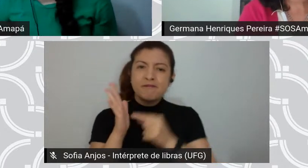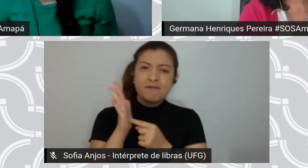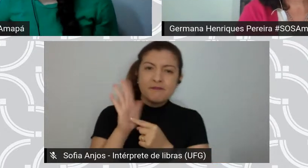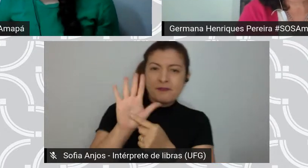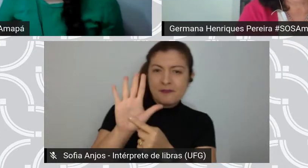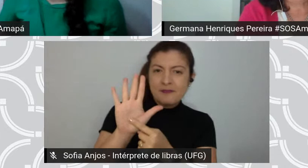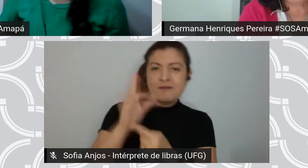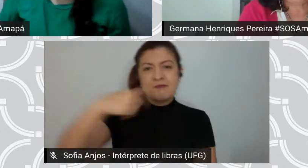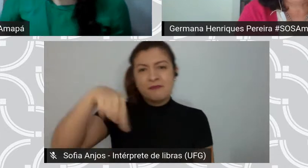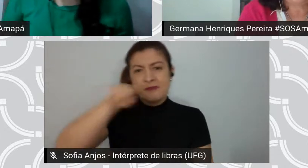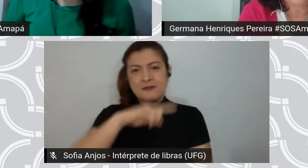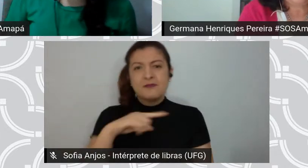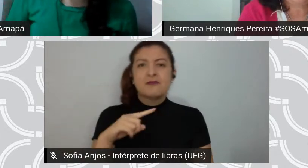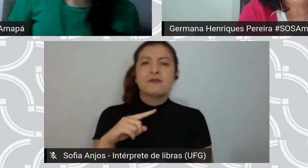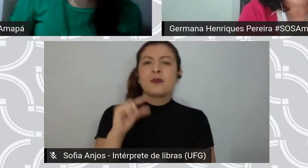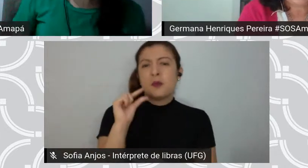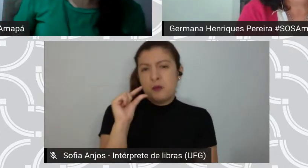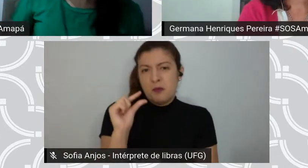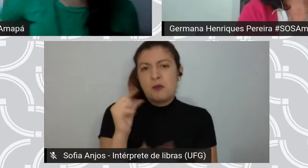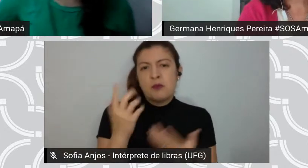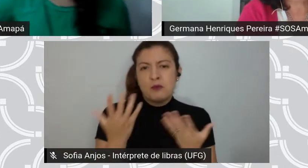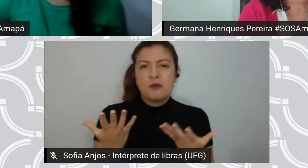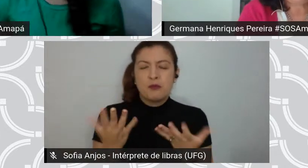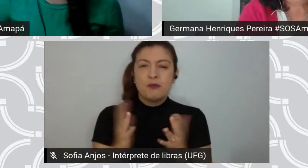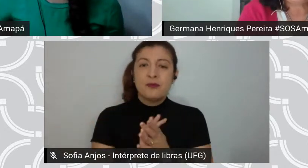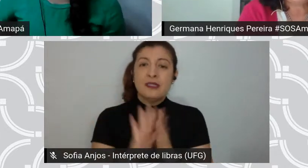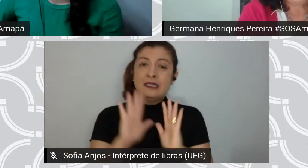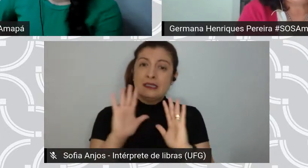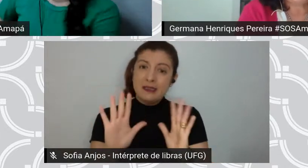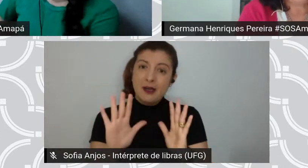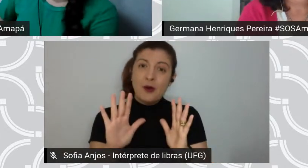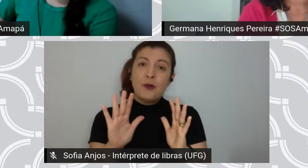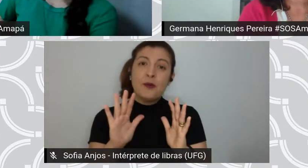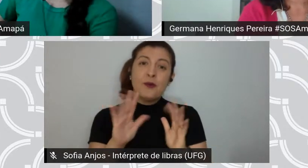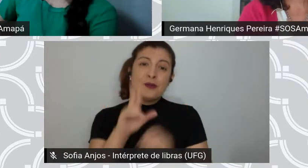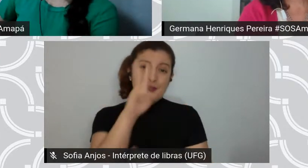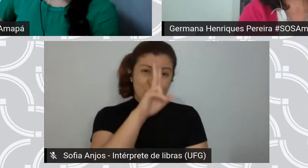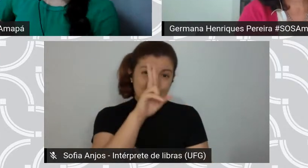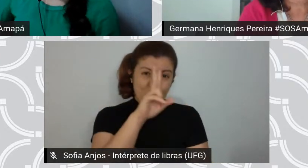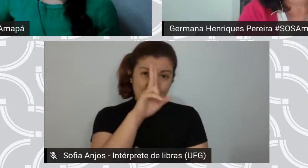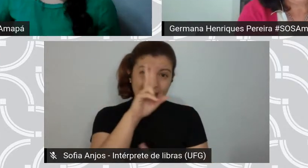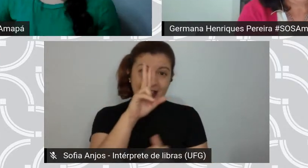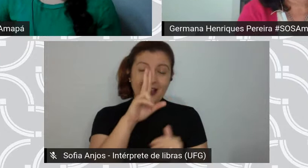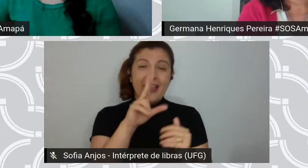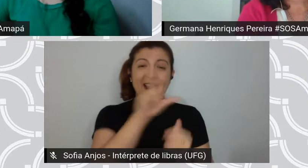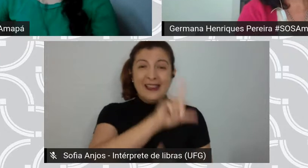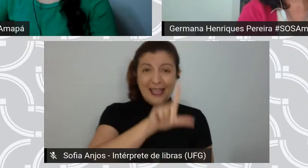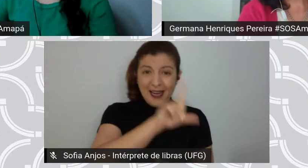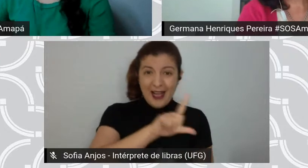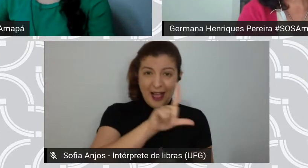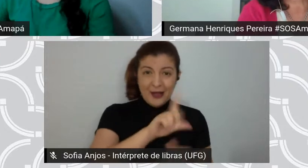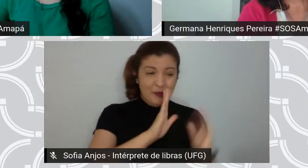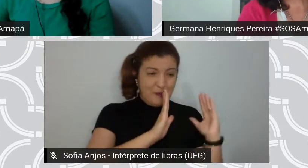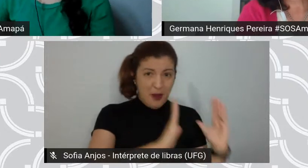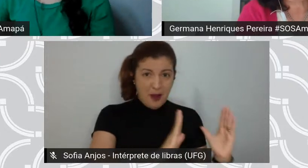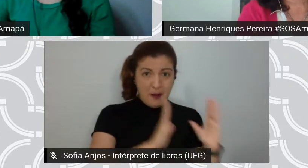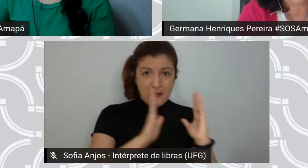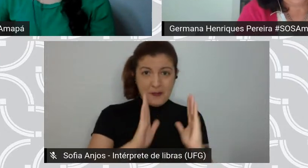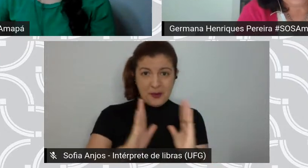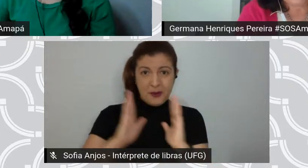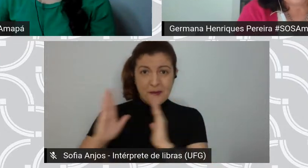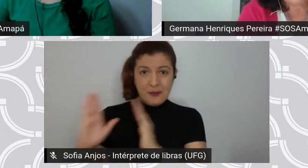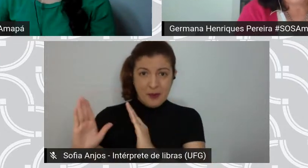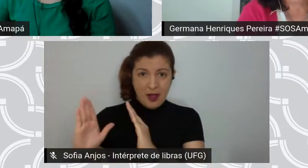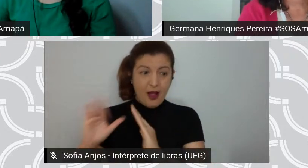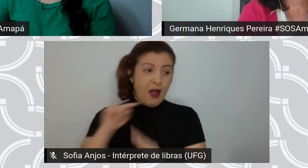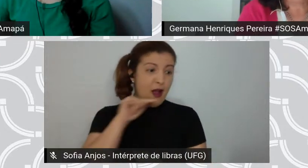seria bastante complicado, né? Com seus períodos e suas escolas literárias como peças de encaixe